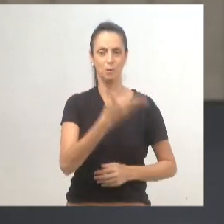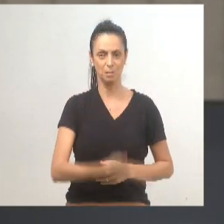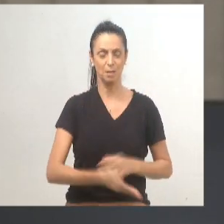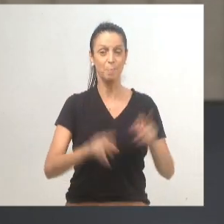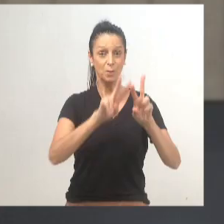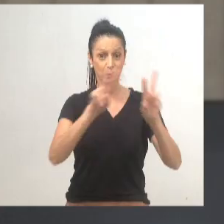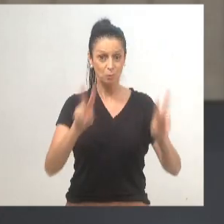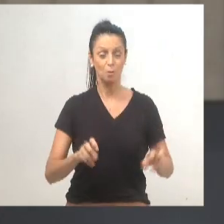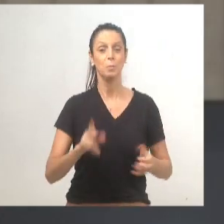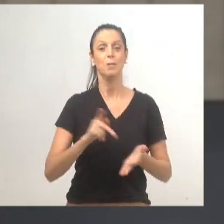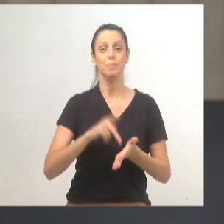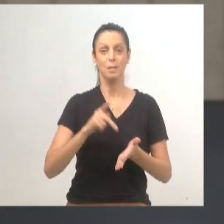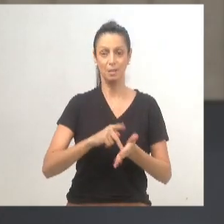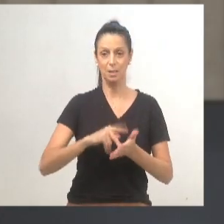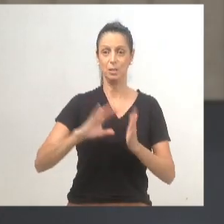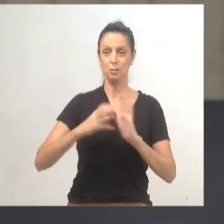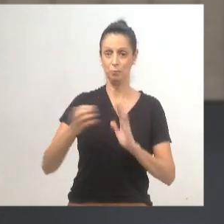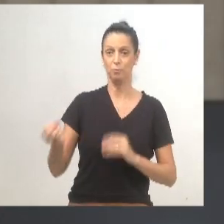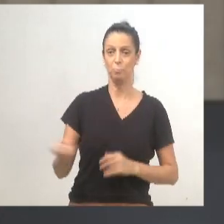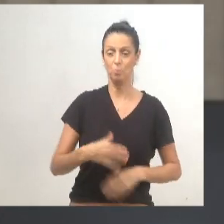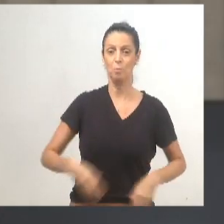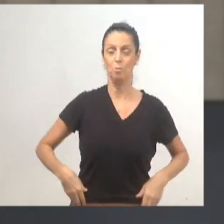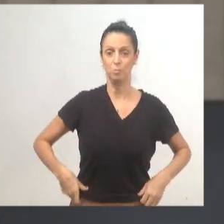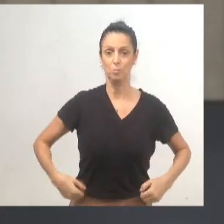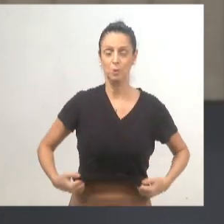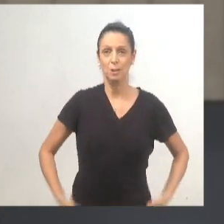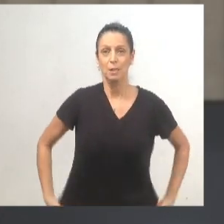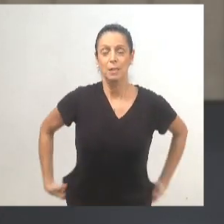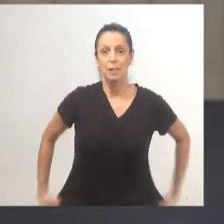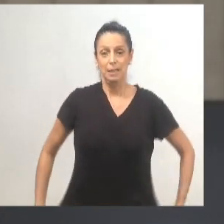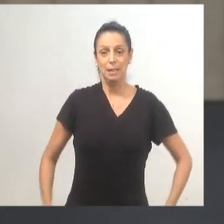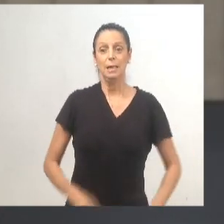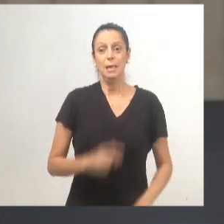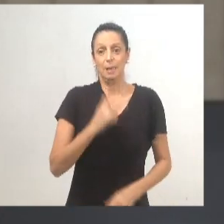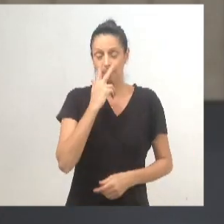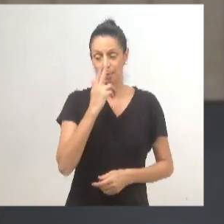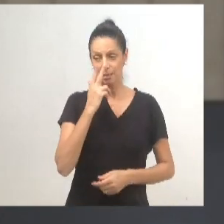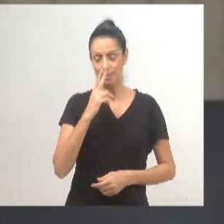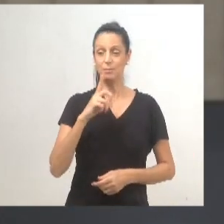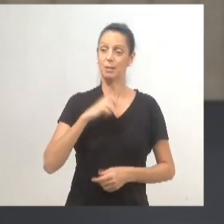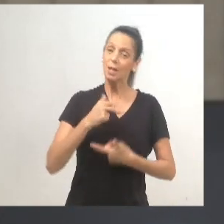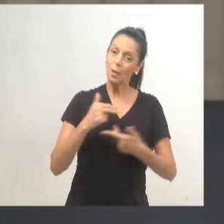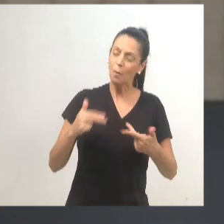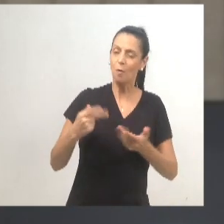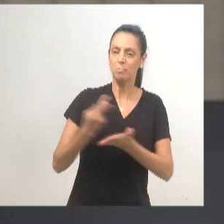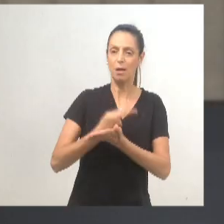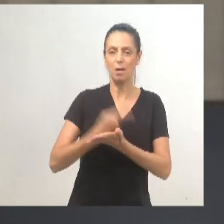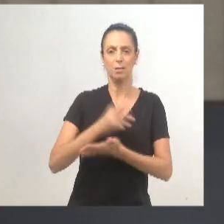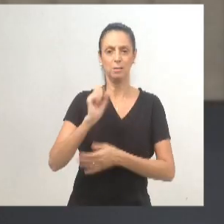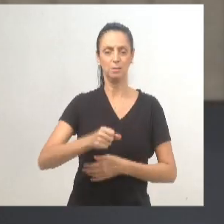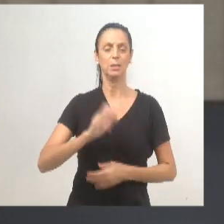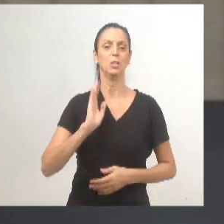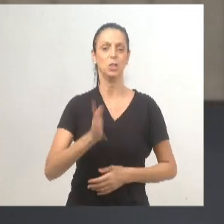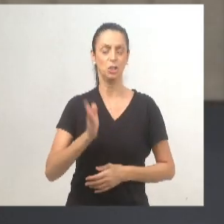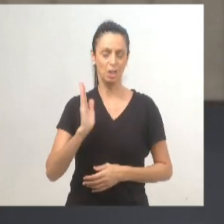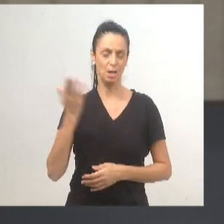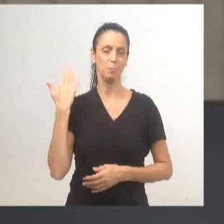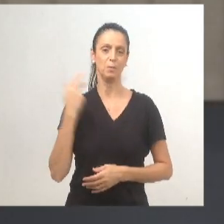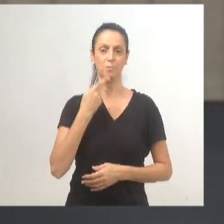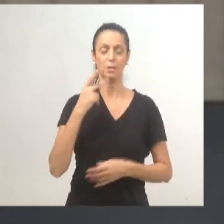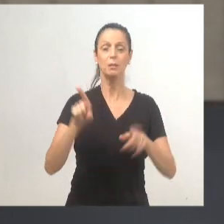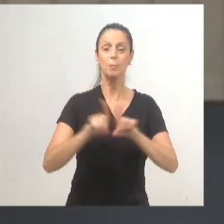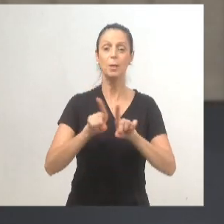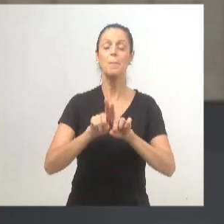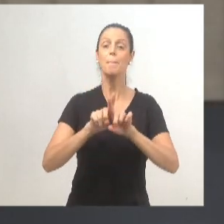relação à incoerência do Partido Novo. Então, eu acrescento a sua fala, já falei isso na nossa fala,